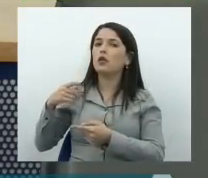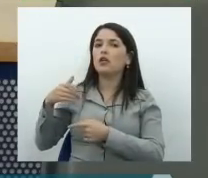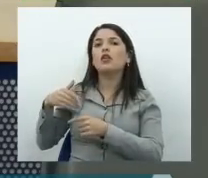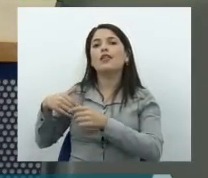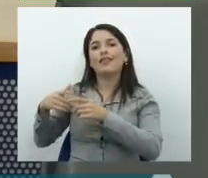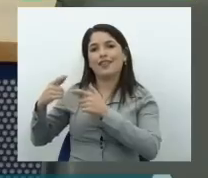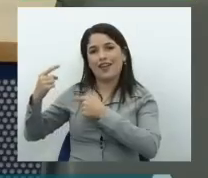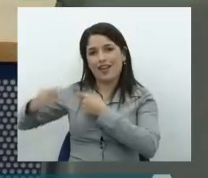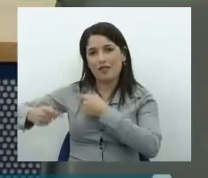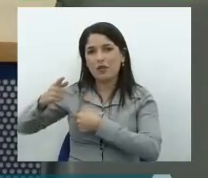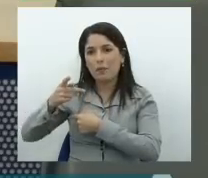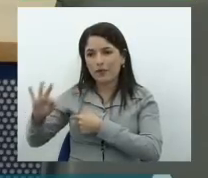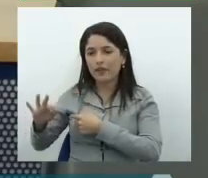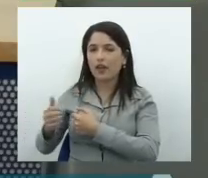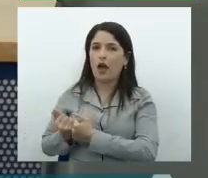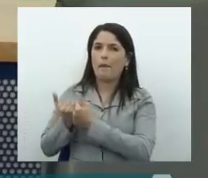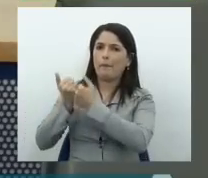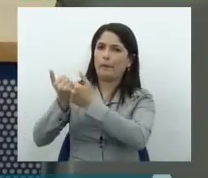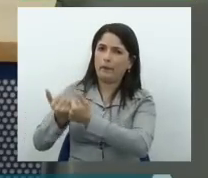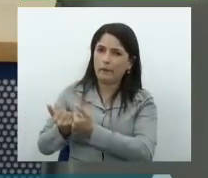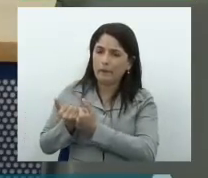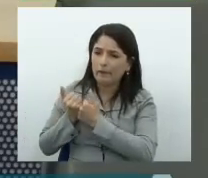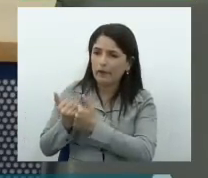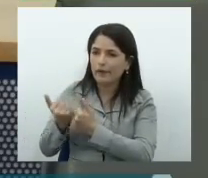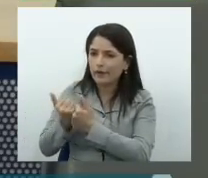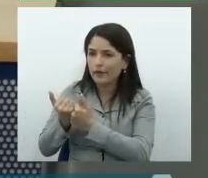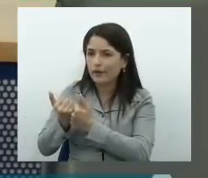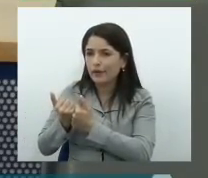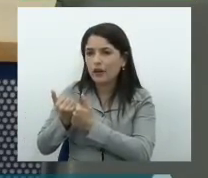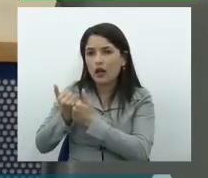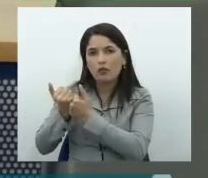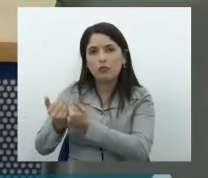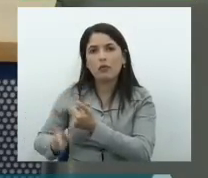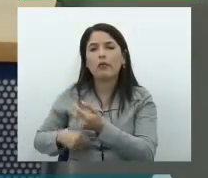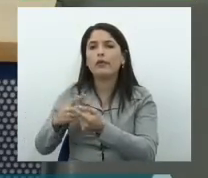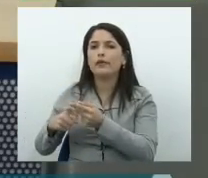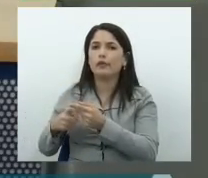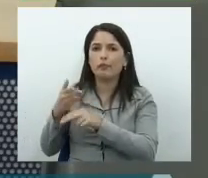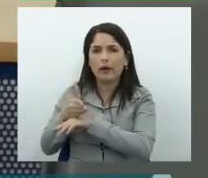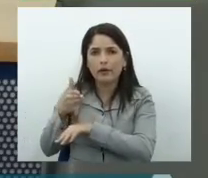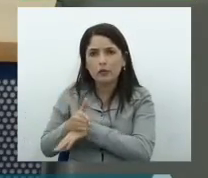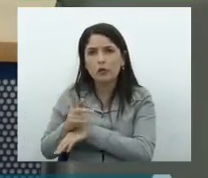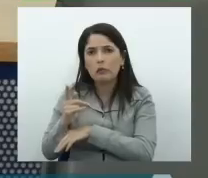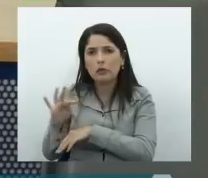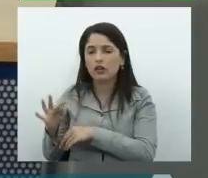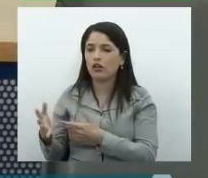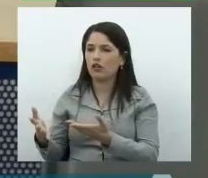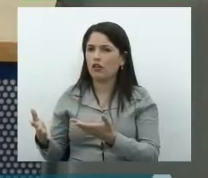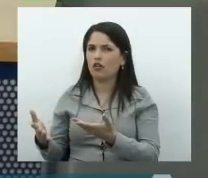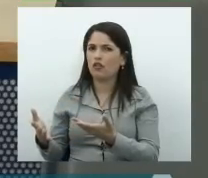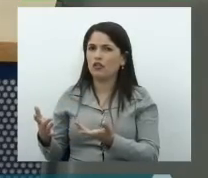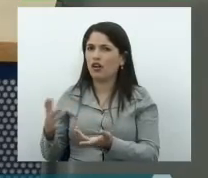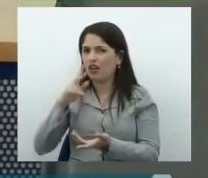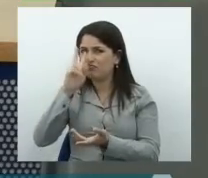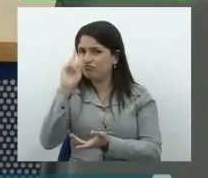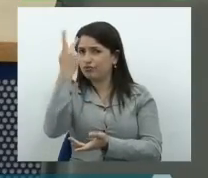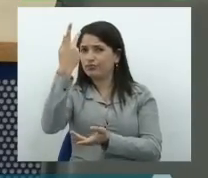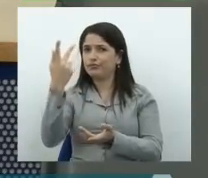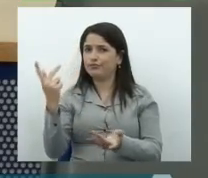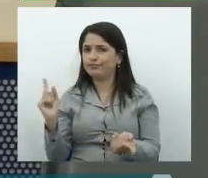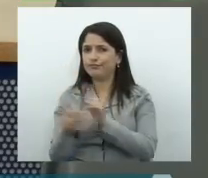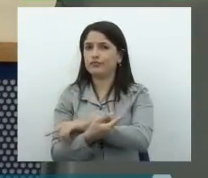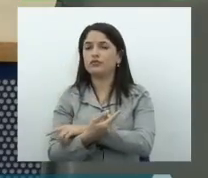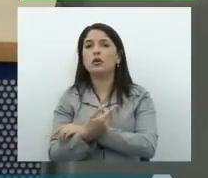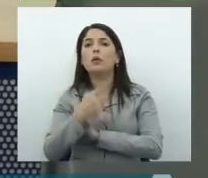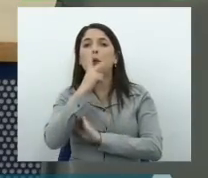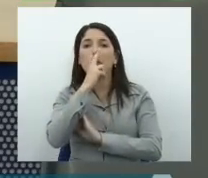Hoje sai na rua dizendo que esse governo é corrupto, que é um governo desmazelado, que não olha pelo orçamento do público, que